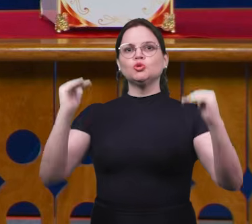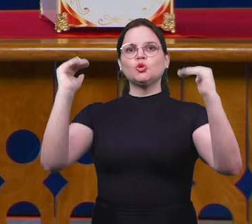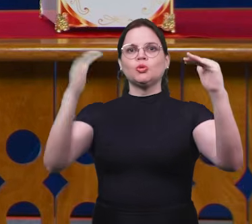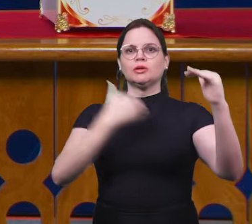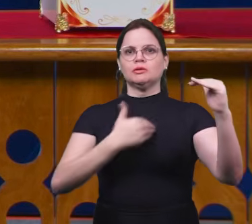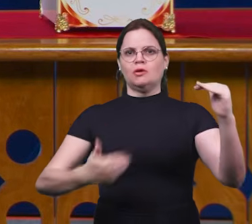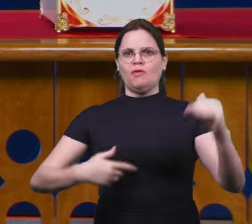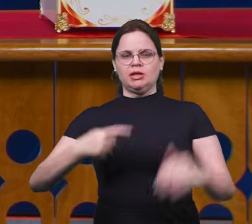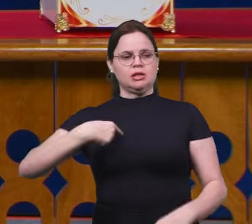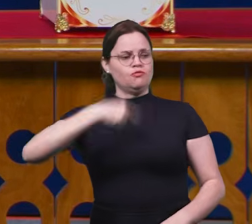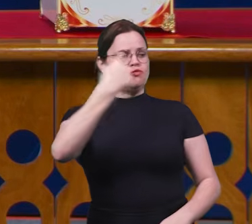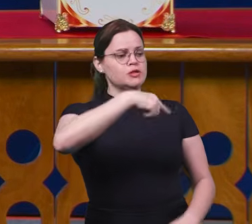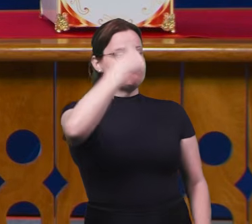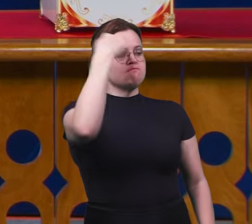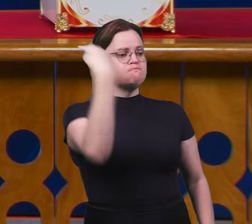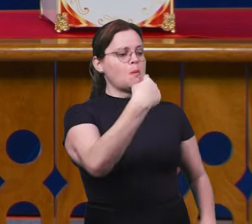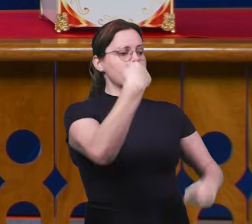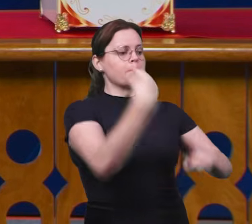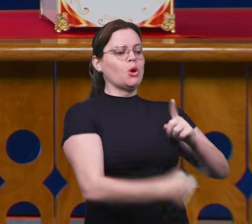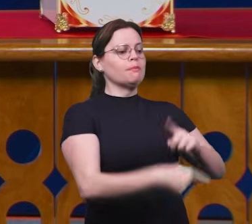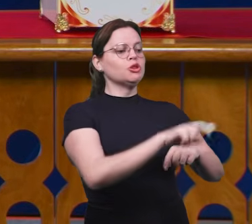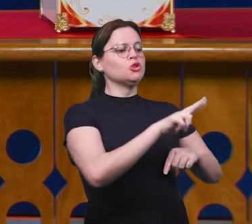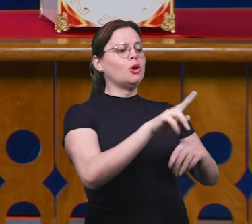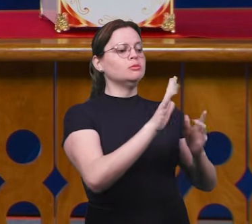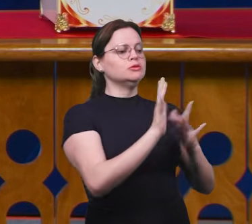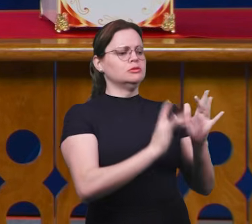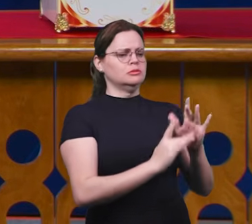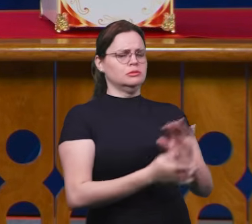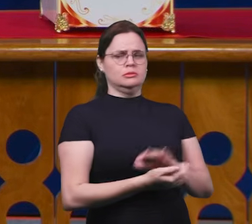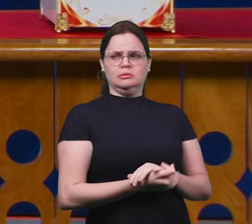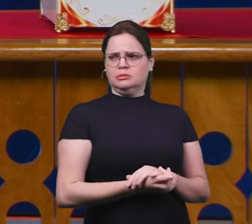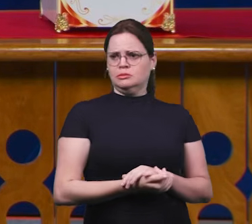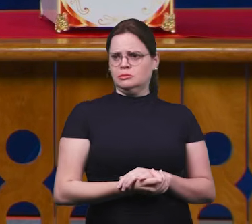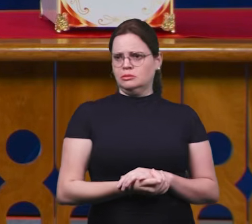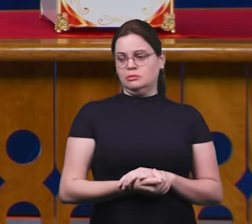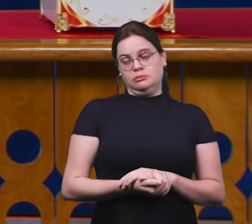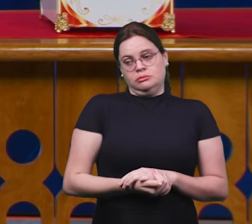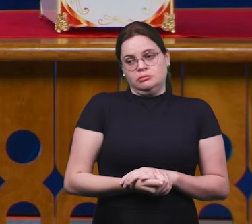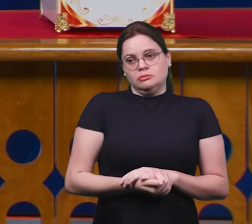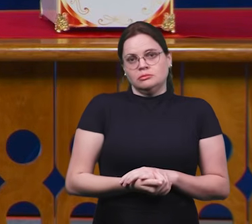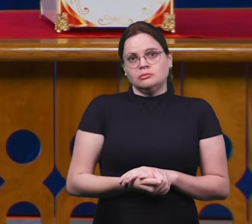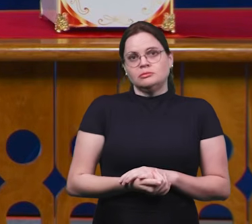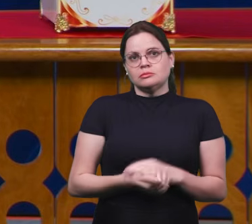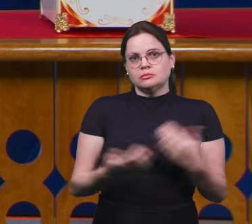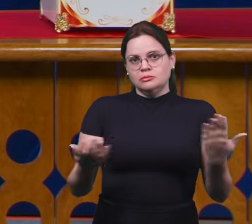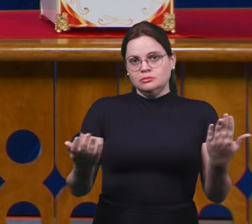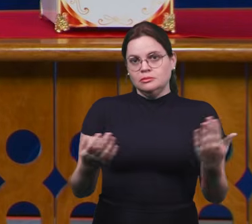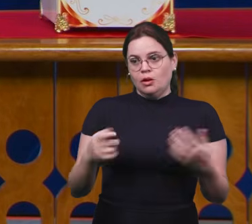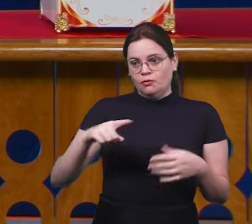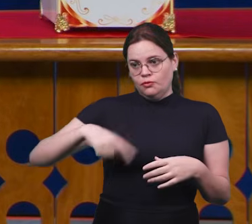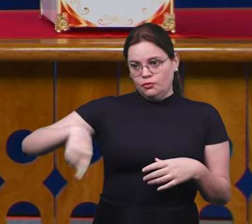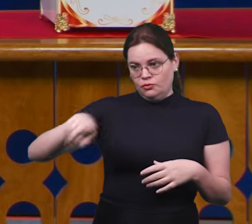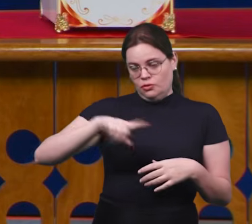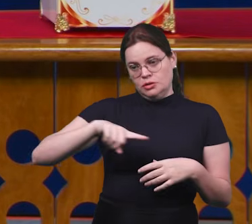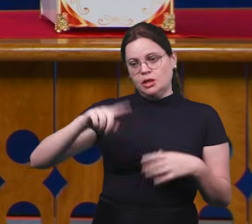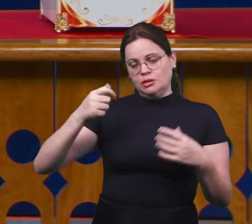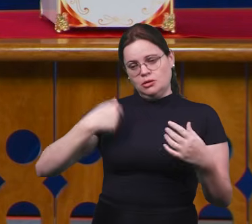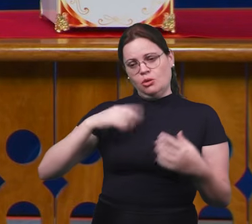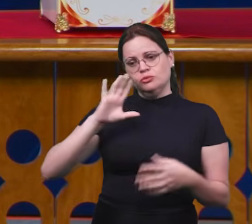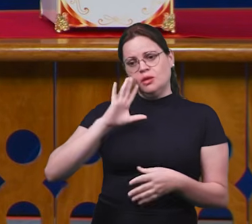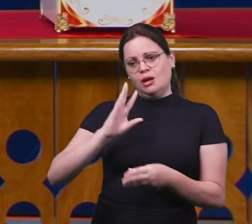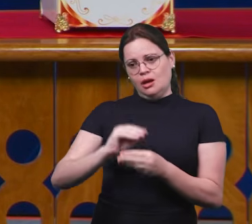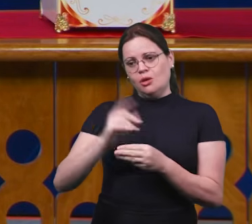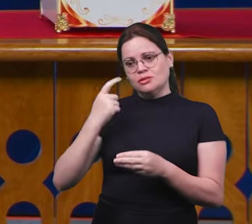vocês estão proibidos de falar nesse nome. Eles falaram, olha, é justo ouvir a vocês,